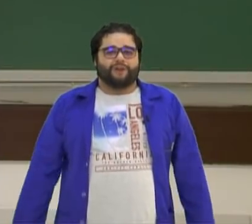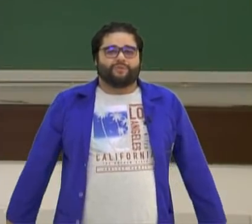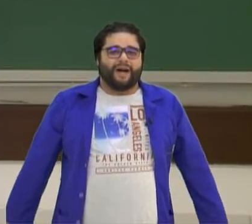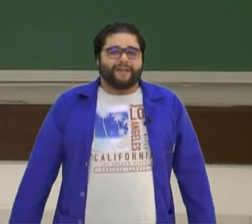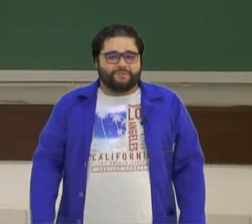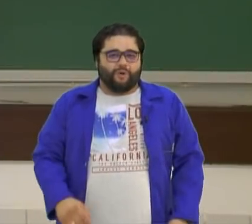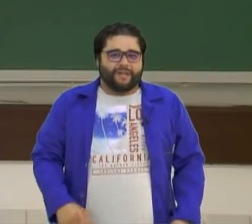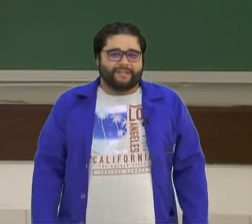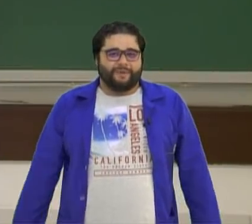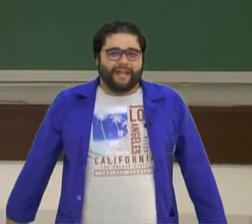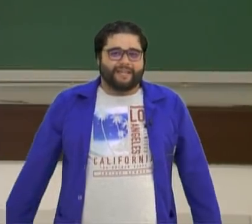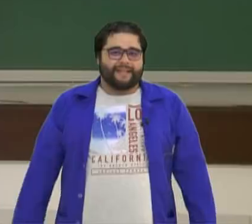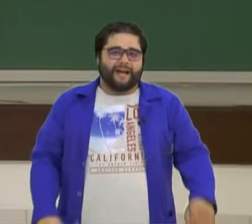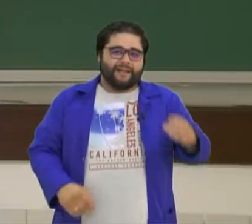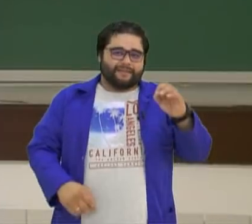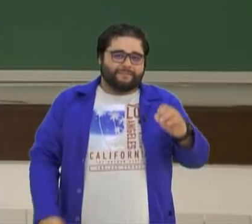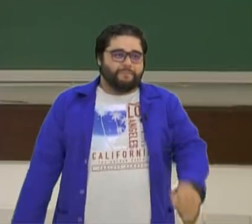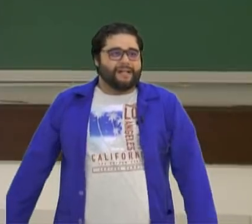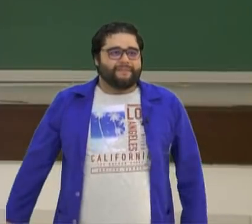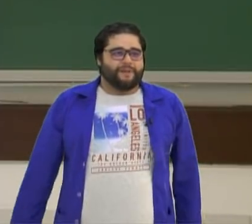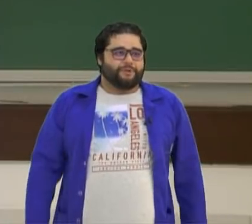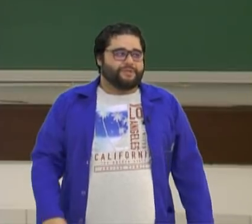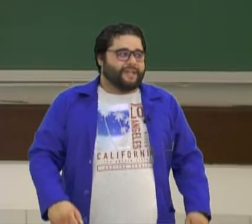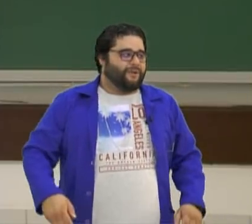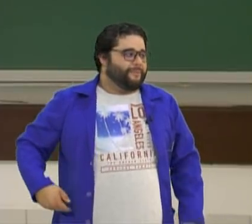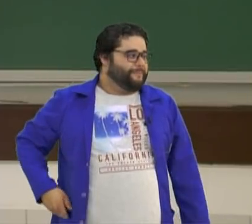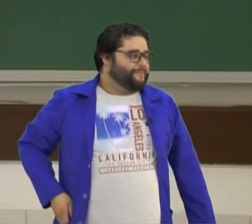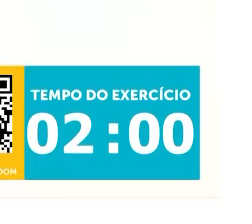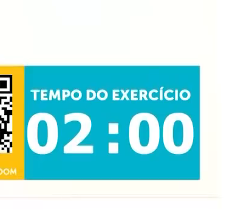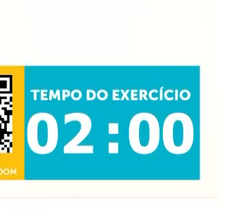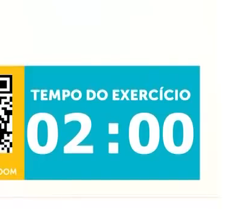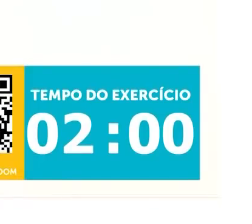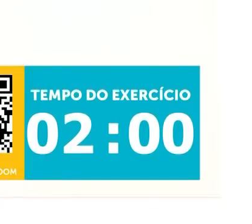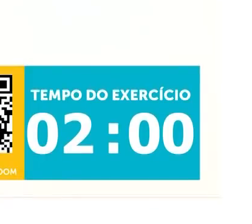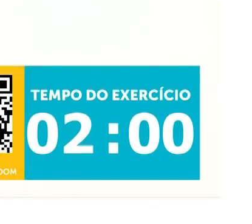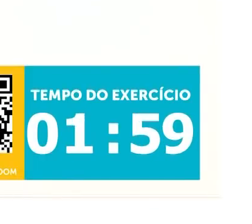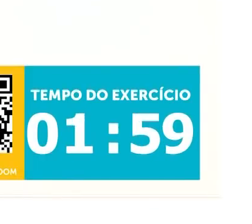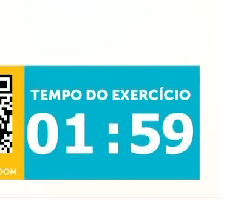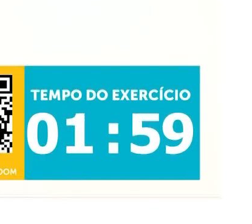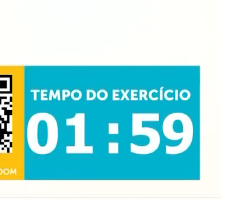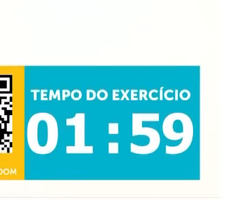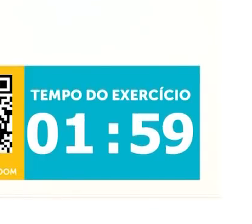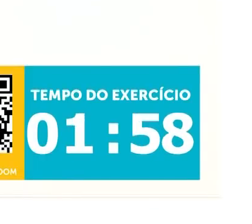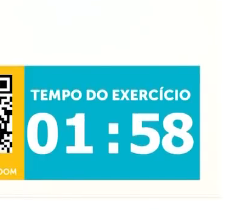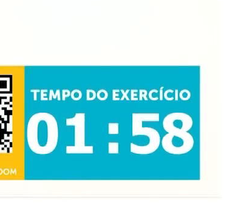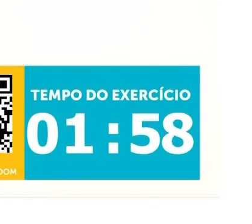eu volto com a resposta, beleza? Manda ver, produção!